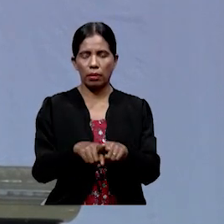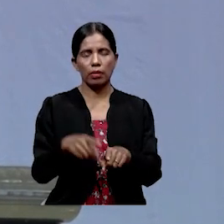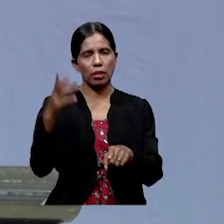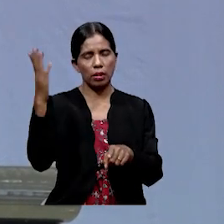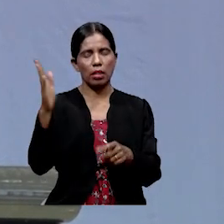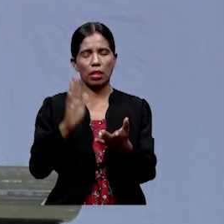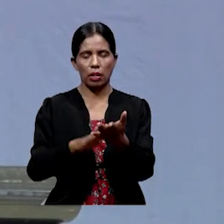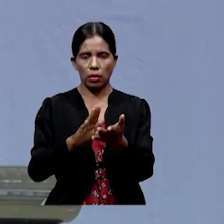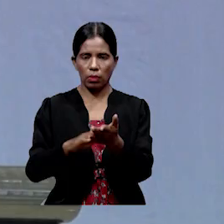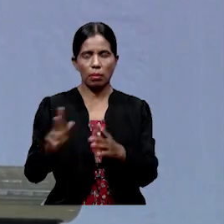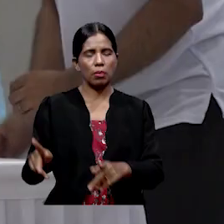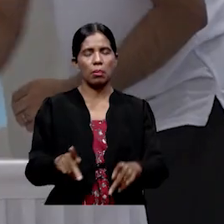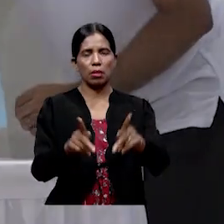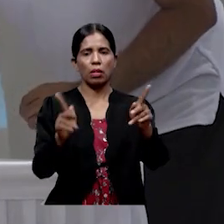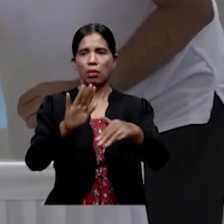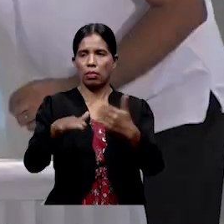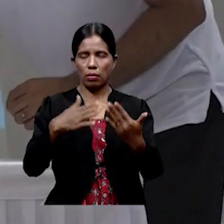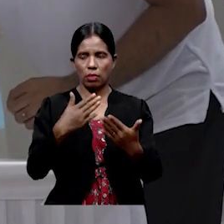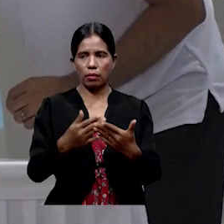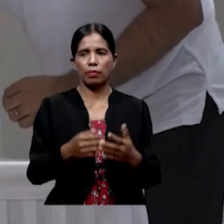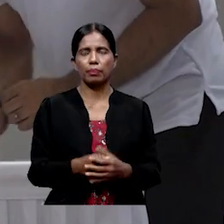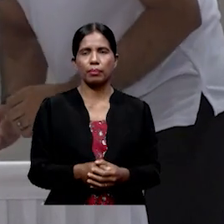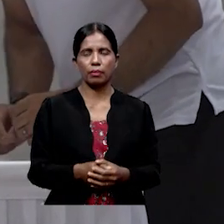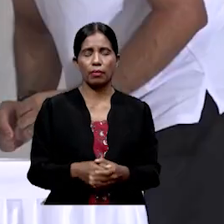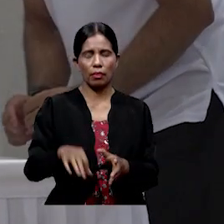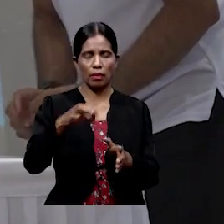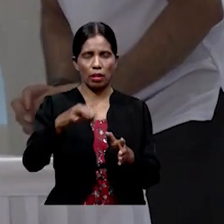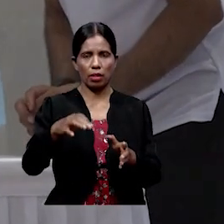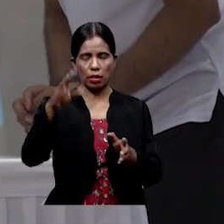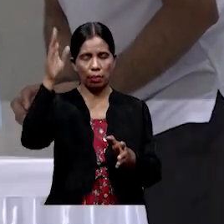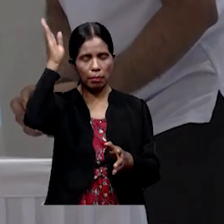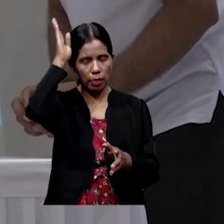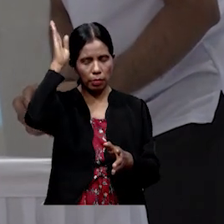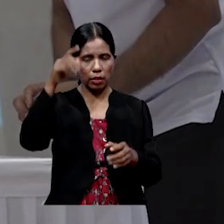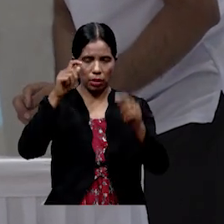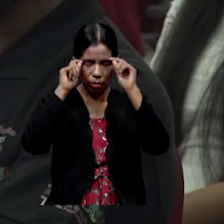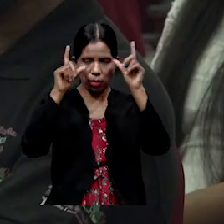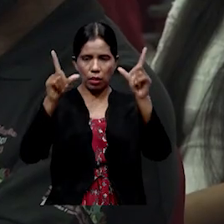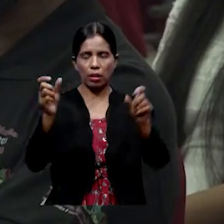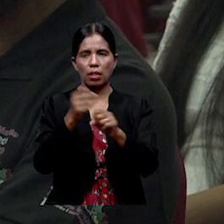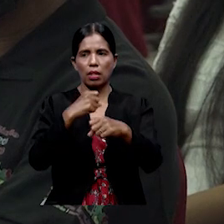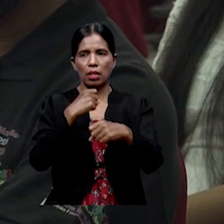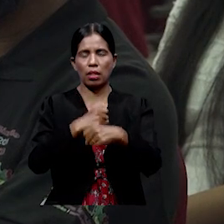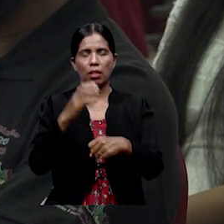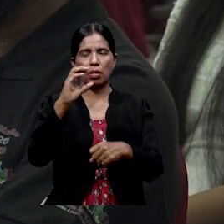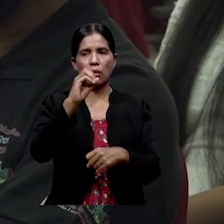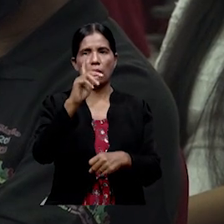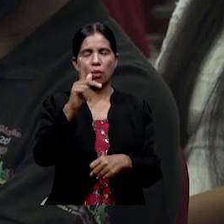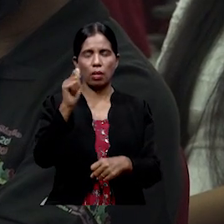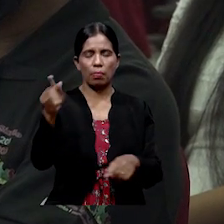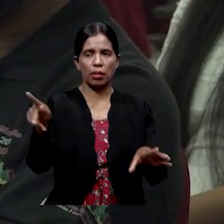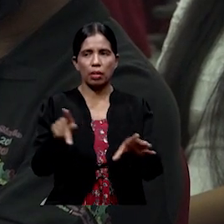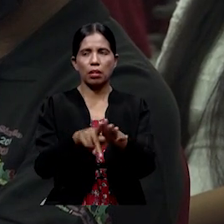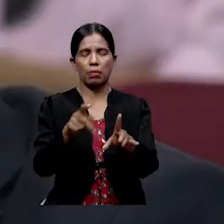a pública seja o todo. Sínodo Episcopon Conferência Episcopal Timorense. Halau ia salão oka, nebehetan